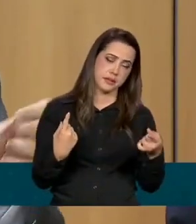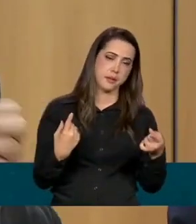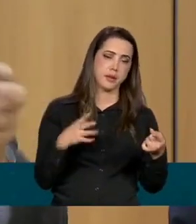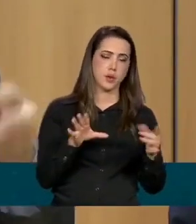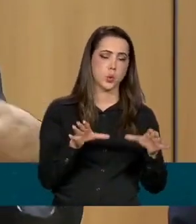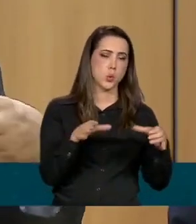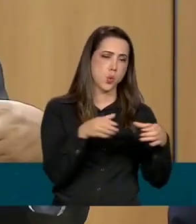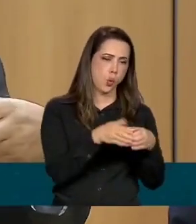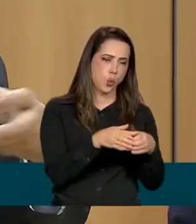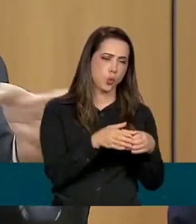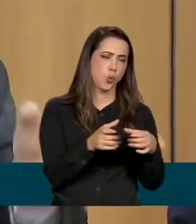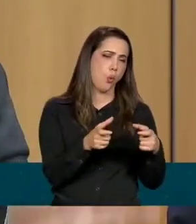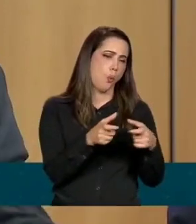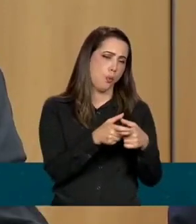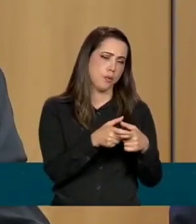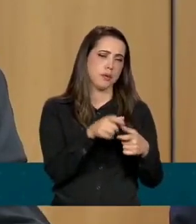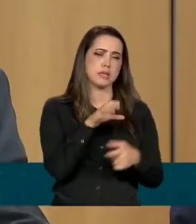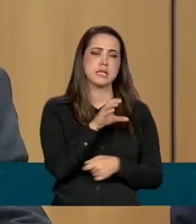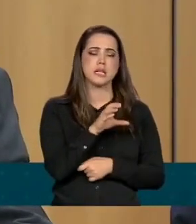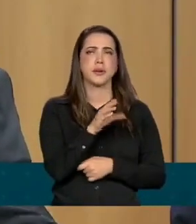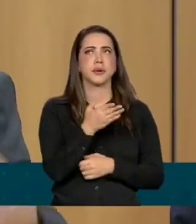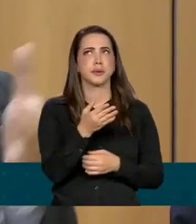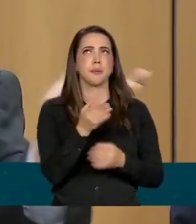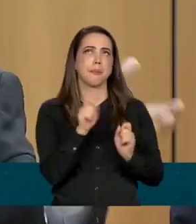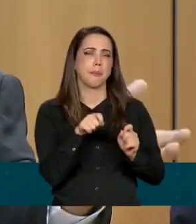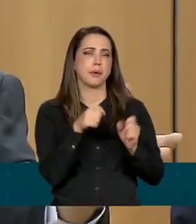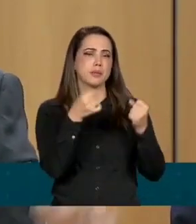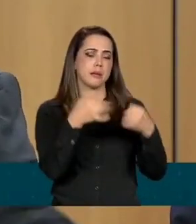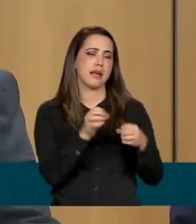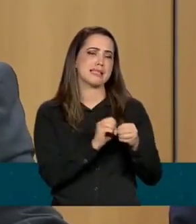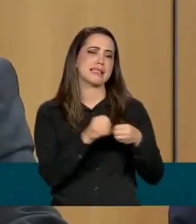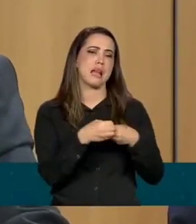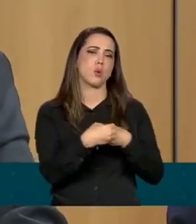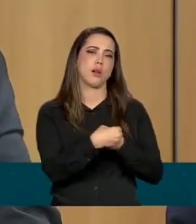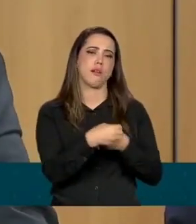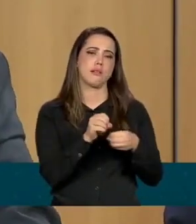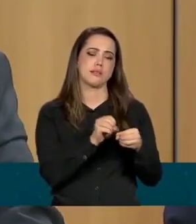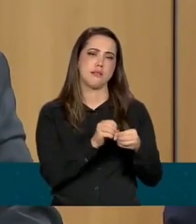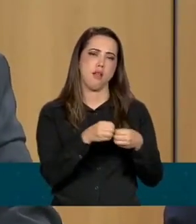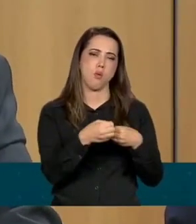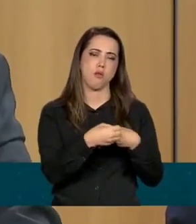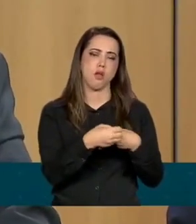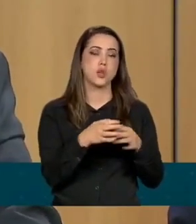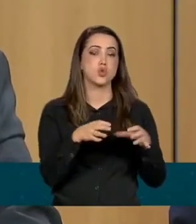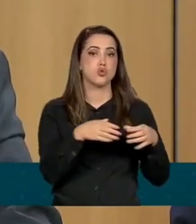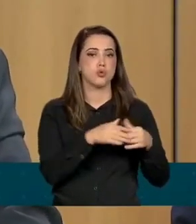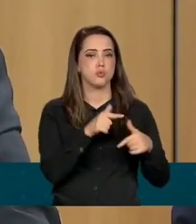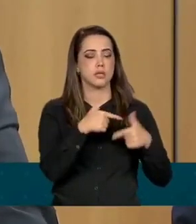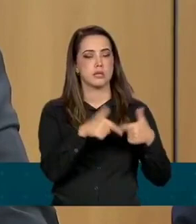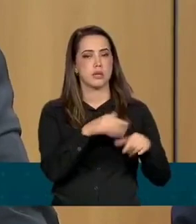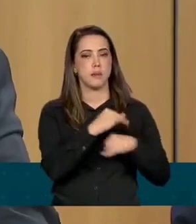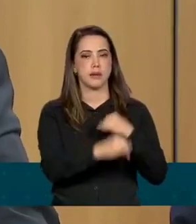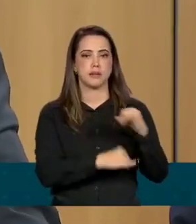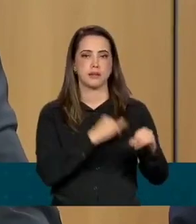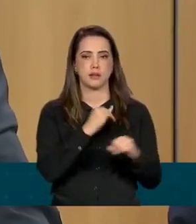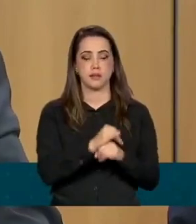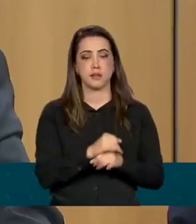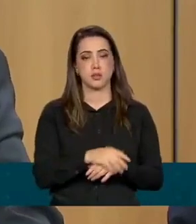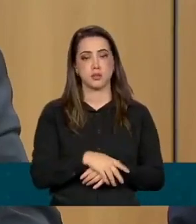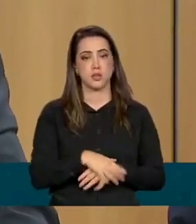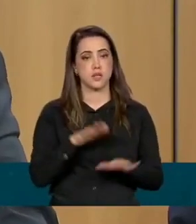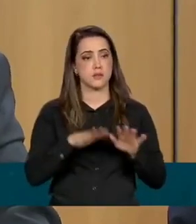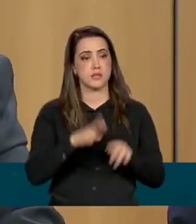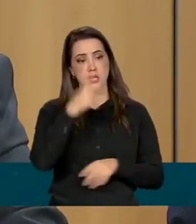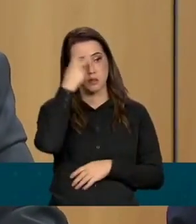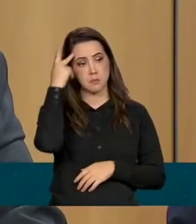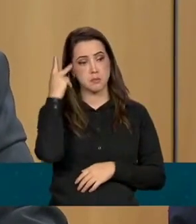temos pequenas células, chamemos assim, extremistas, que atuam em rede. Às vezes as pessoas nem se